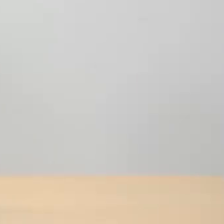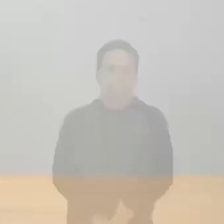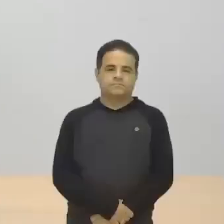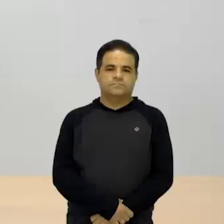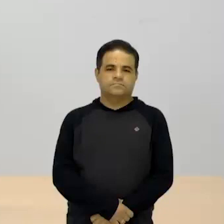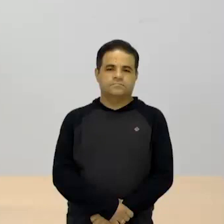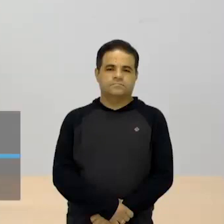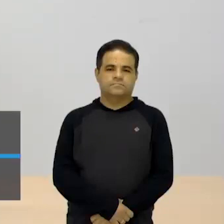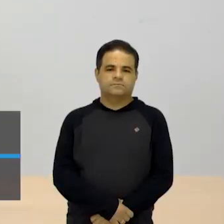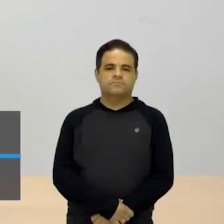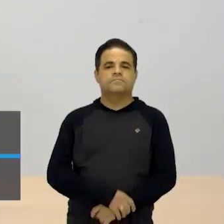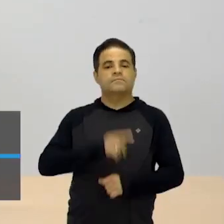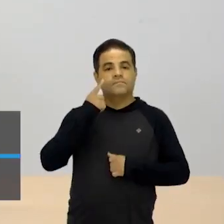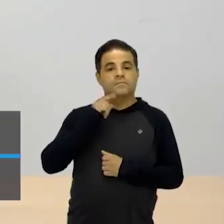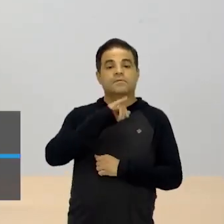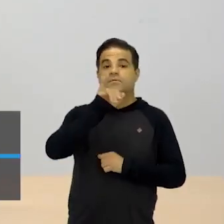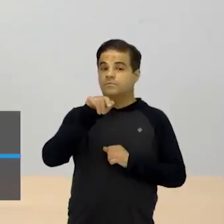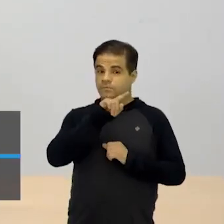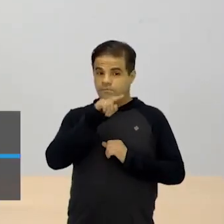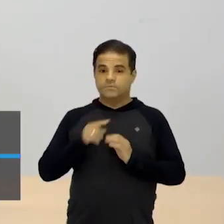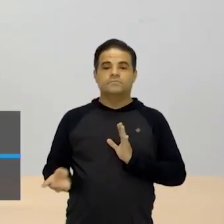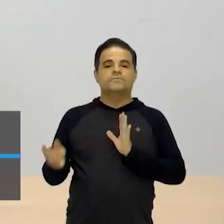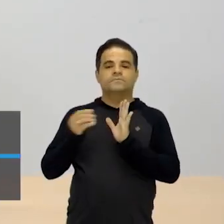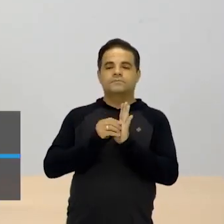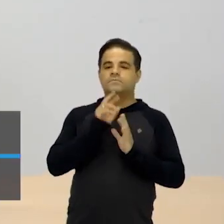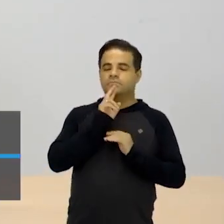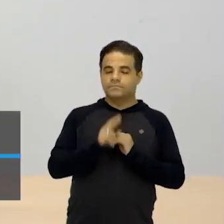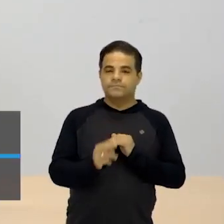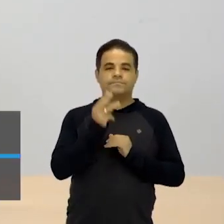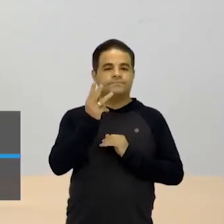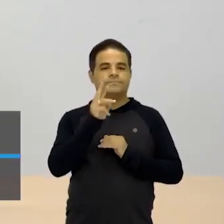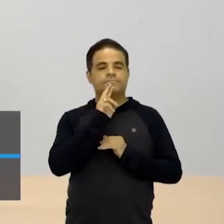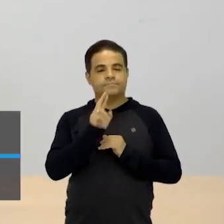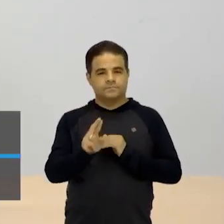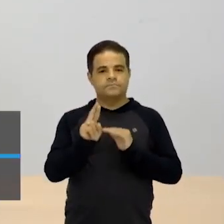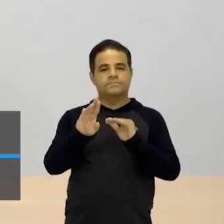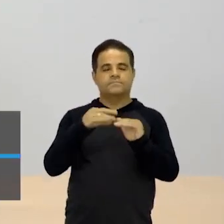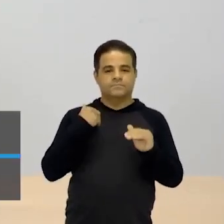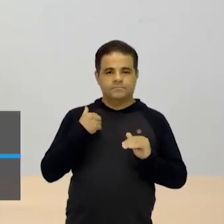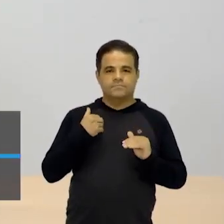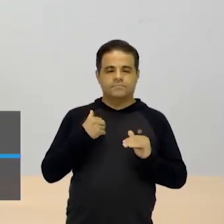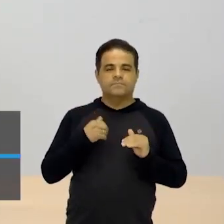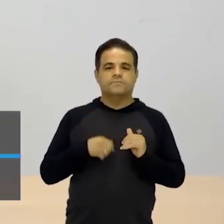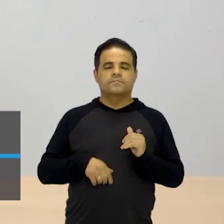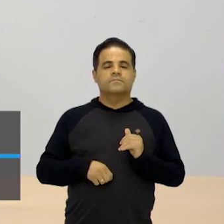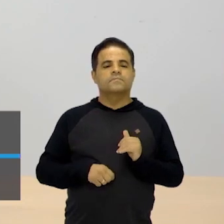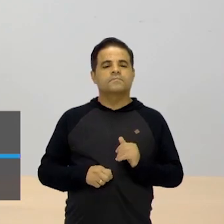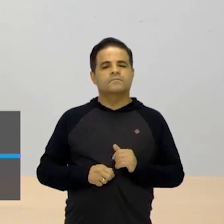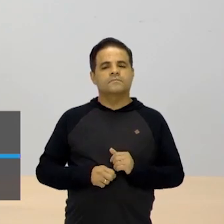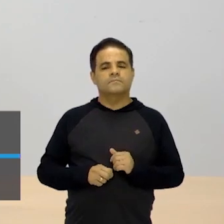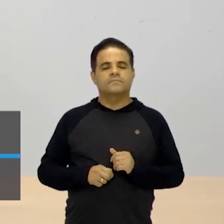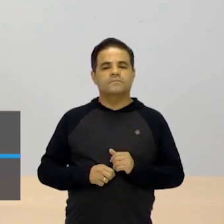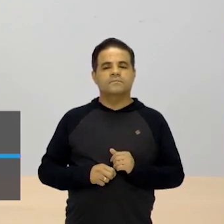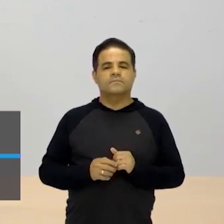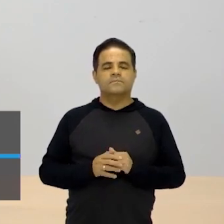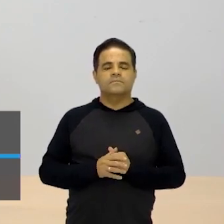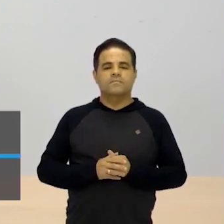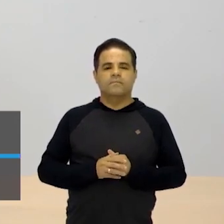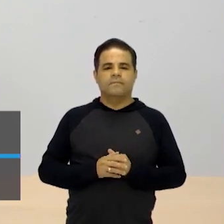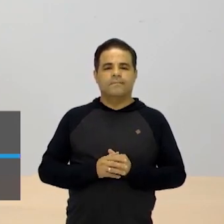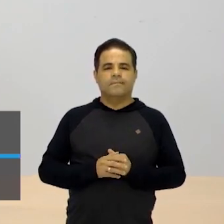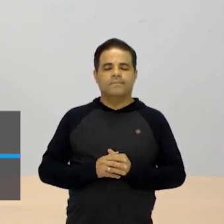Olha só, João, o Luan mandou três respostas, ele mandou Depression, Violence,